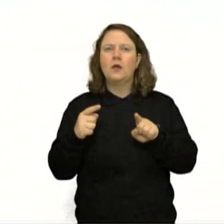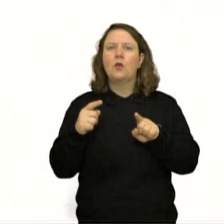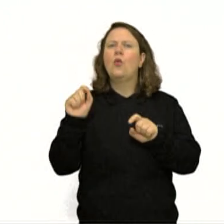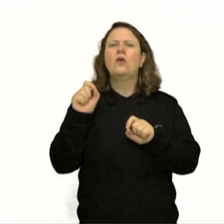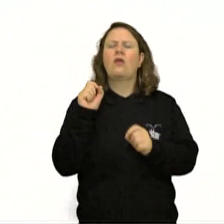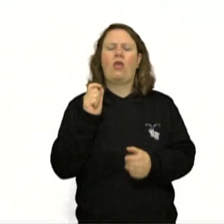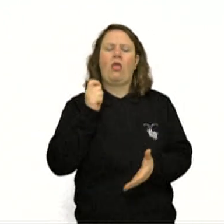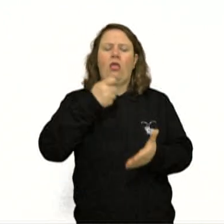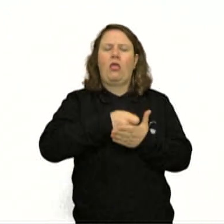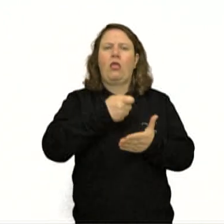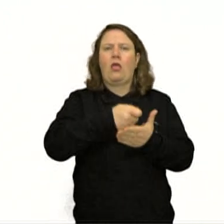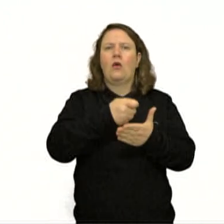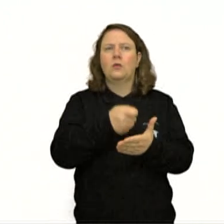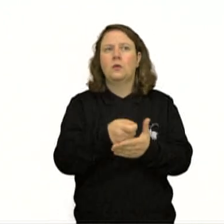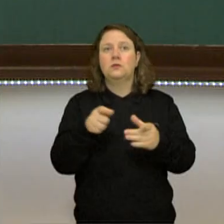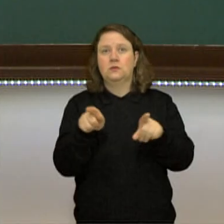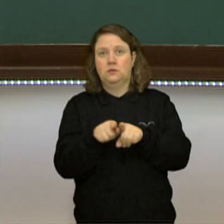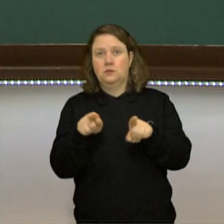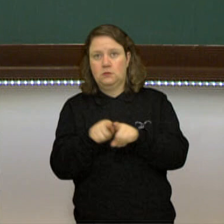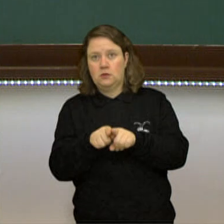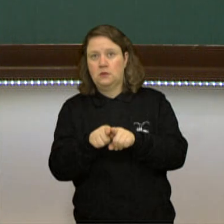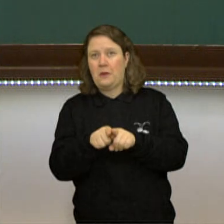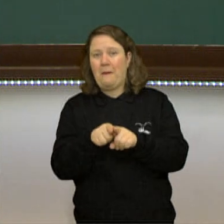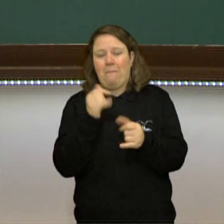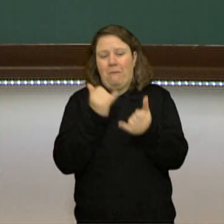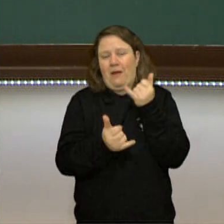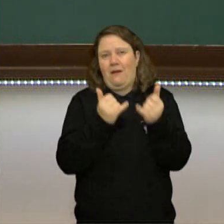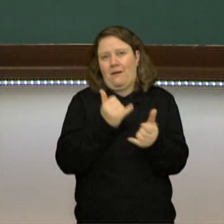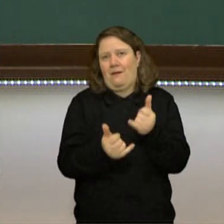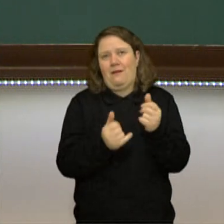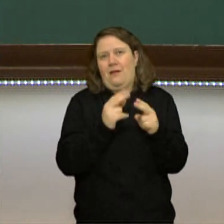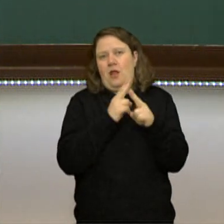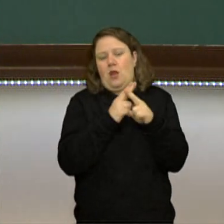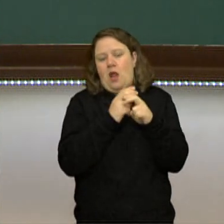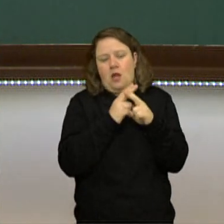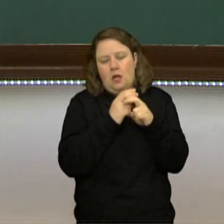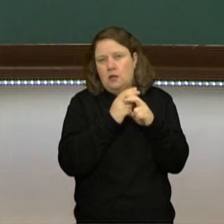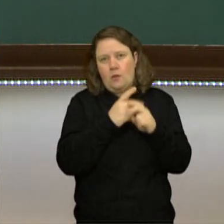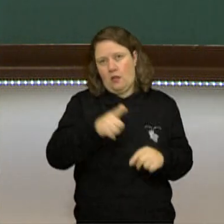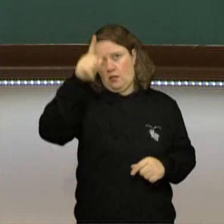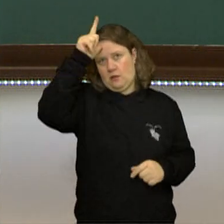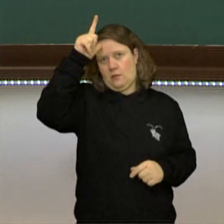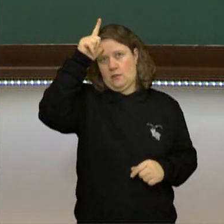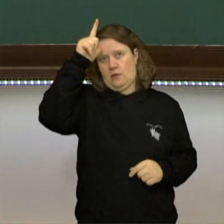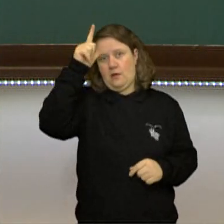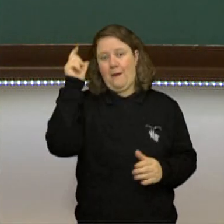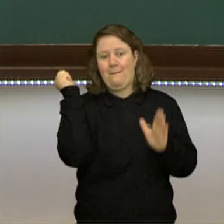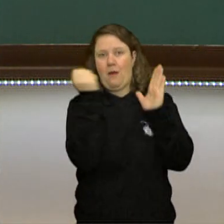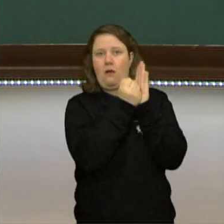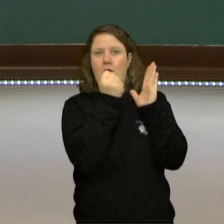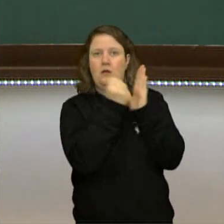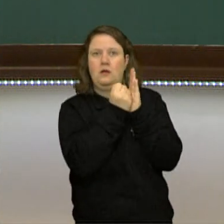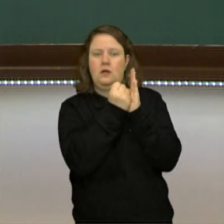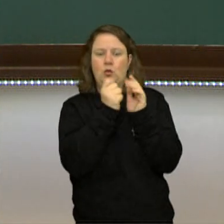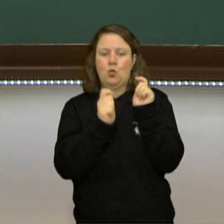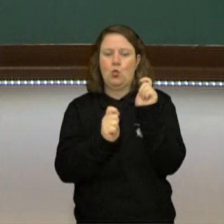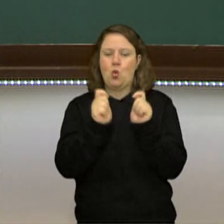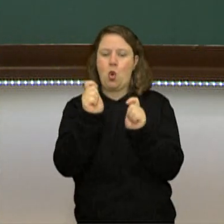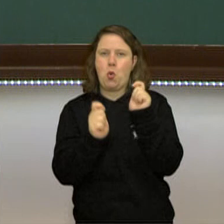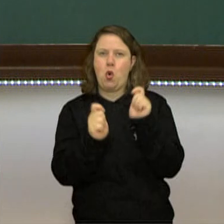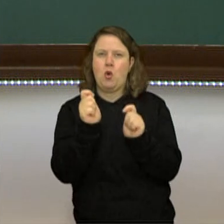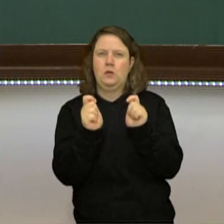totalitário, quase que aos mesmos moldes que o governo nazista alemão, tá? Marcado pelo controle estatal e pela perseguição rigorosa